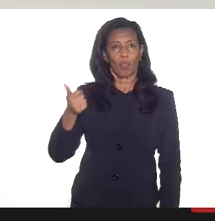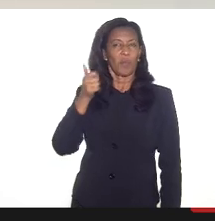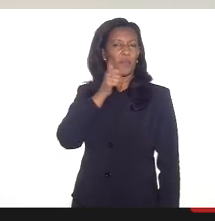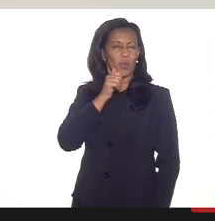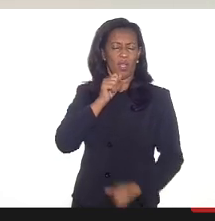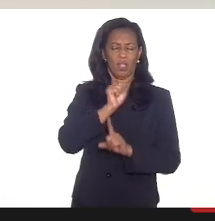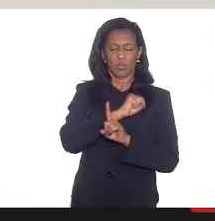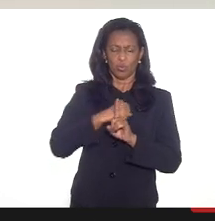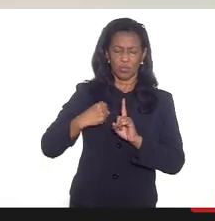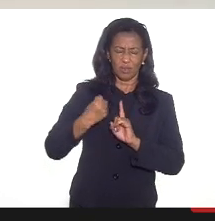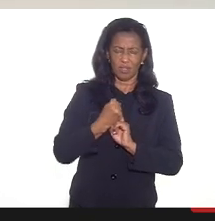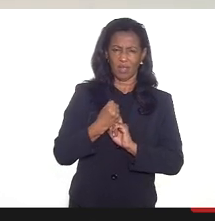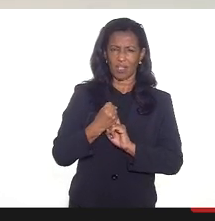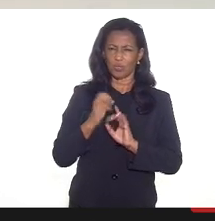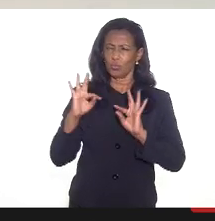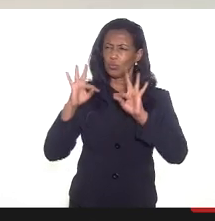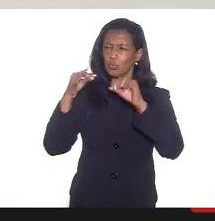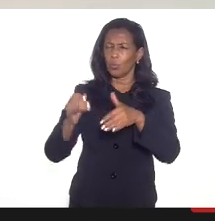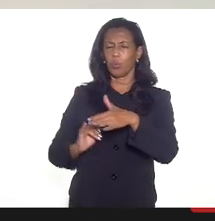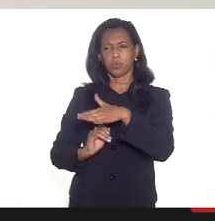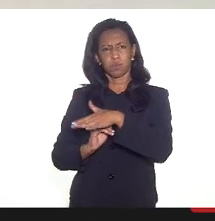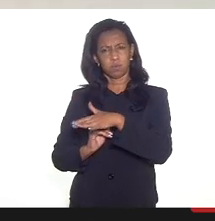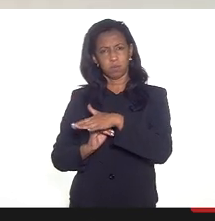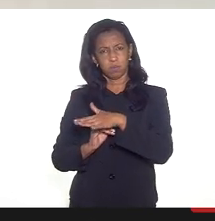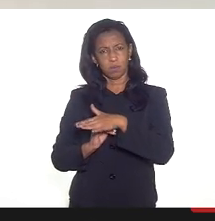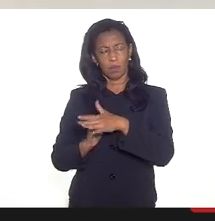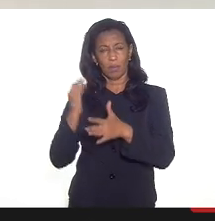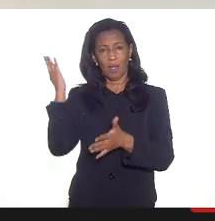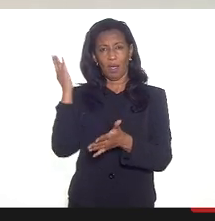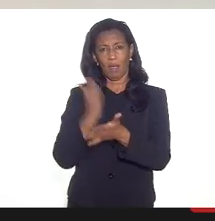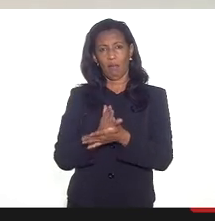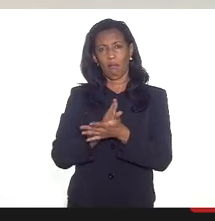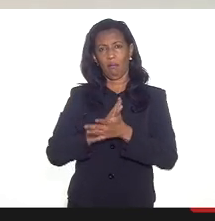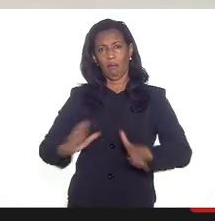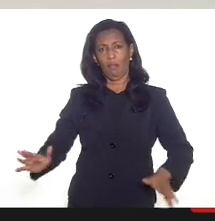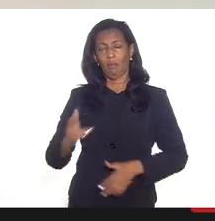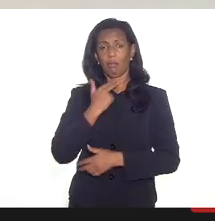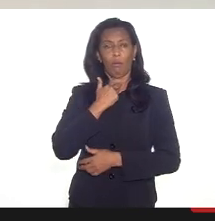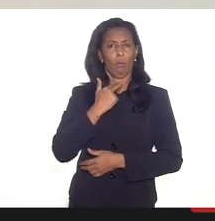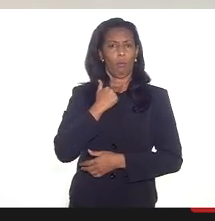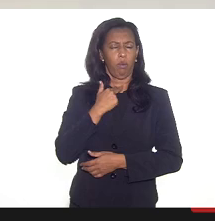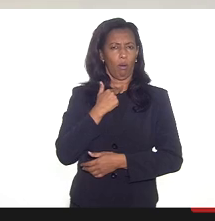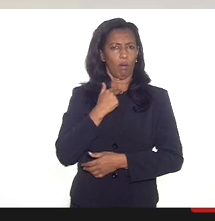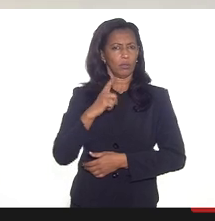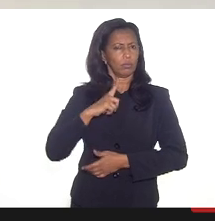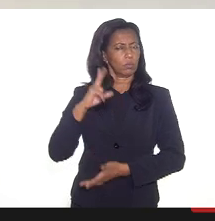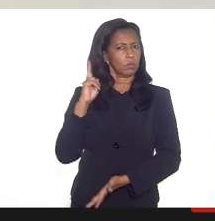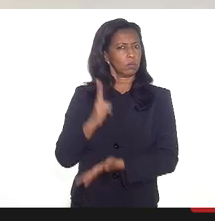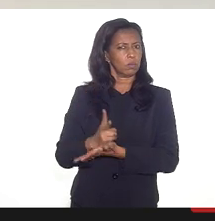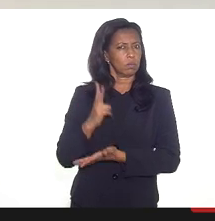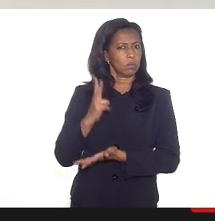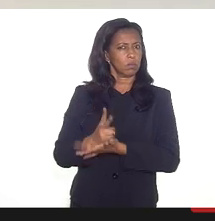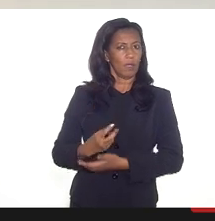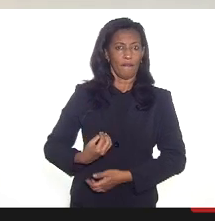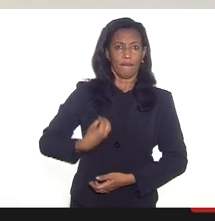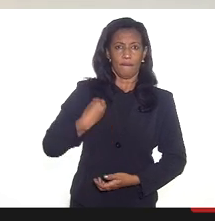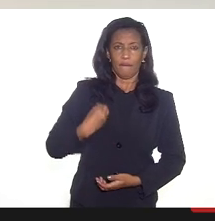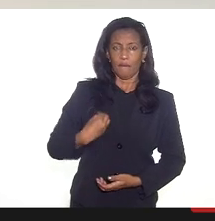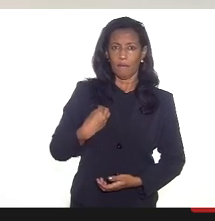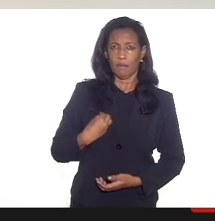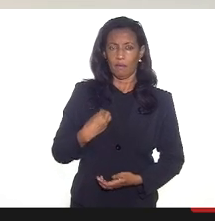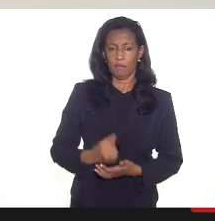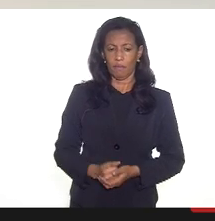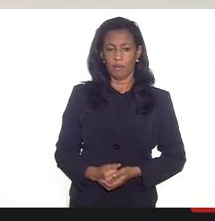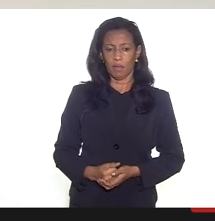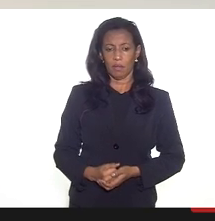sociedade, todas as instituições, temos que colocar um basta. Não é possível a gente continuar vivendo